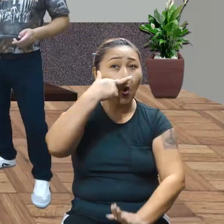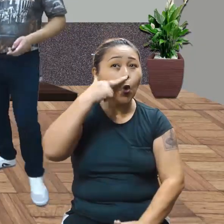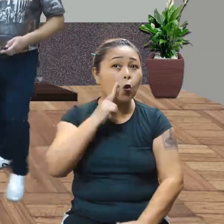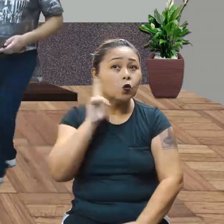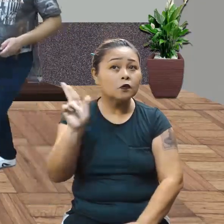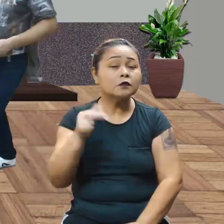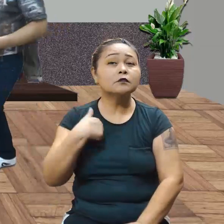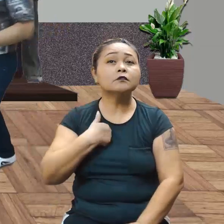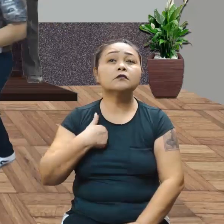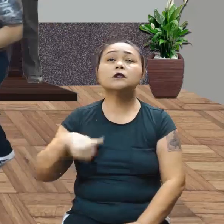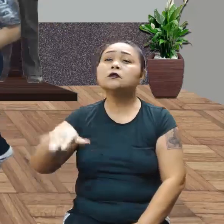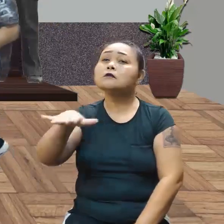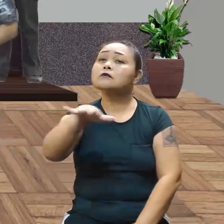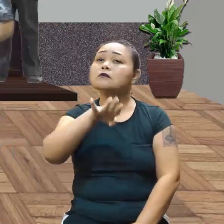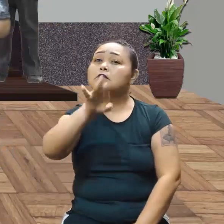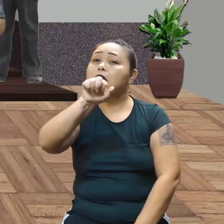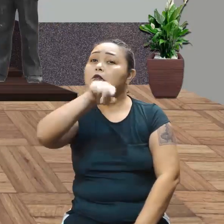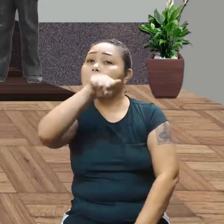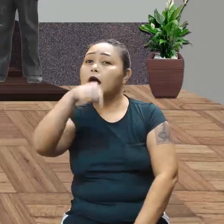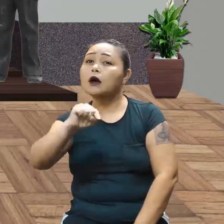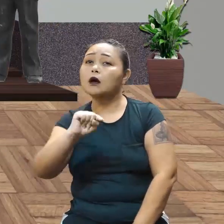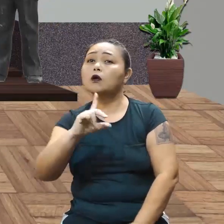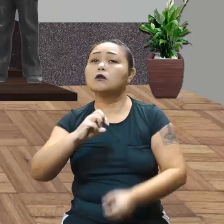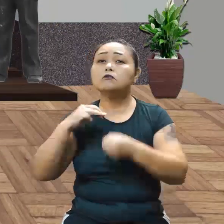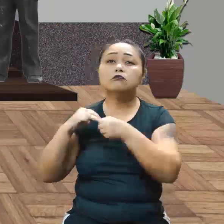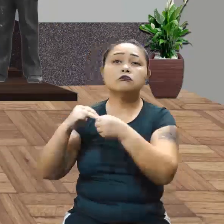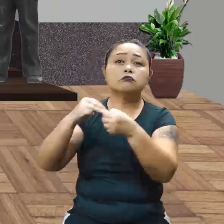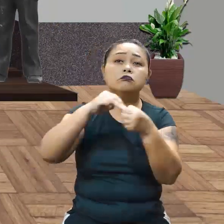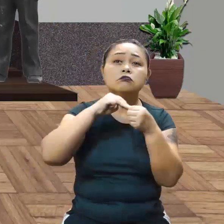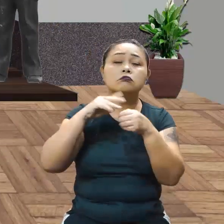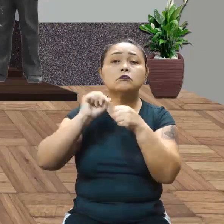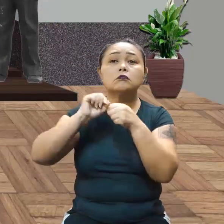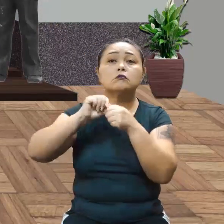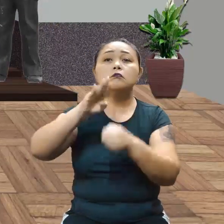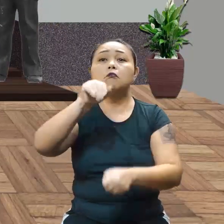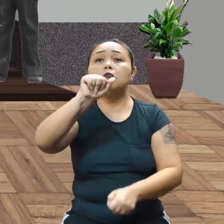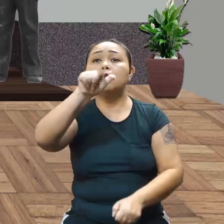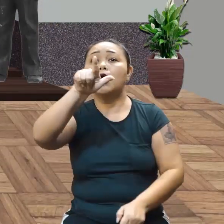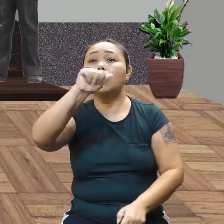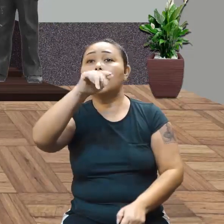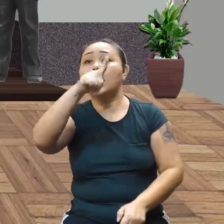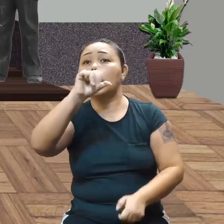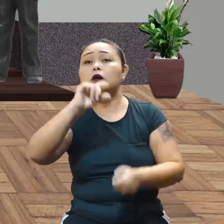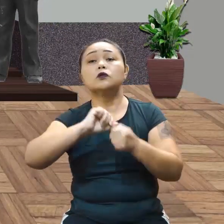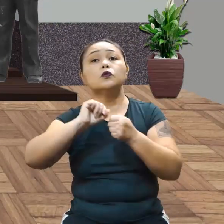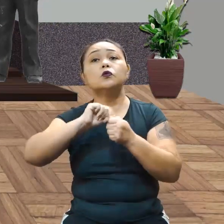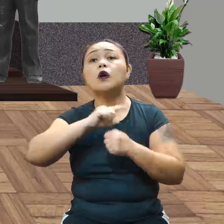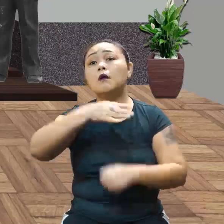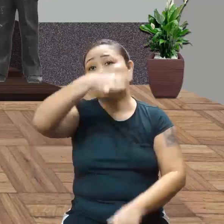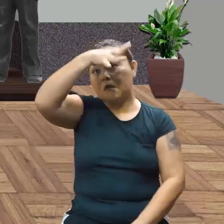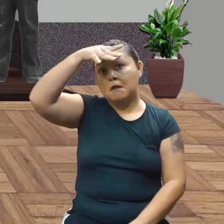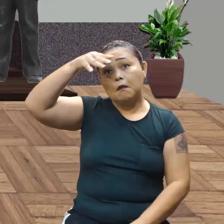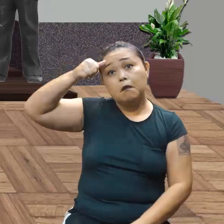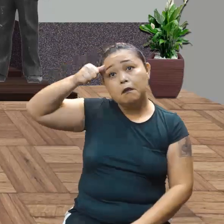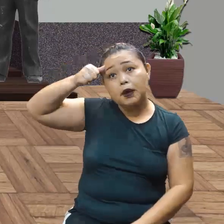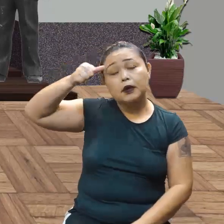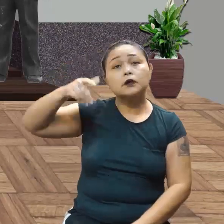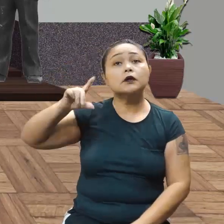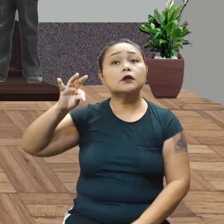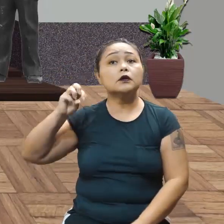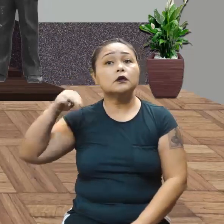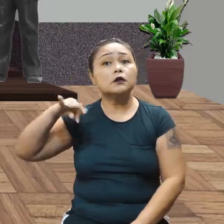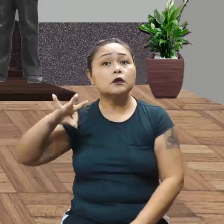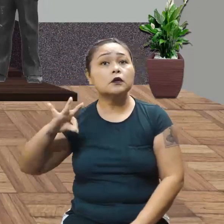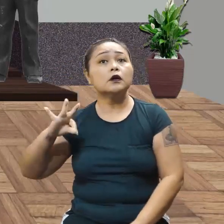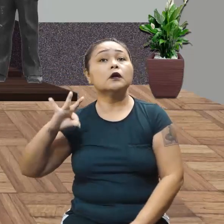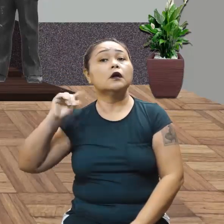Lá de Barão de Melgaço, aí, distrito de Santo Antônio de Le-Verger. Então, Rondon, ele sai do Mato Grosso. Rondon, que tem